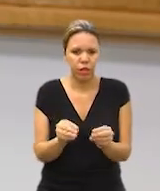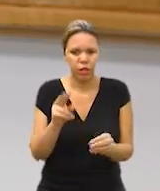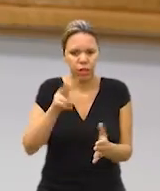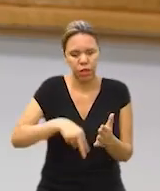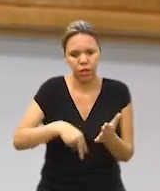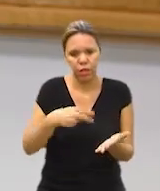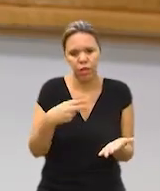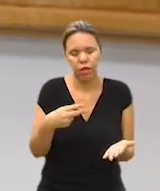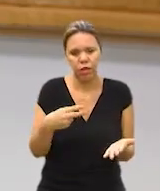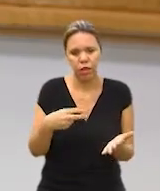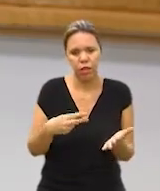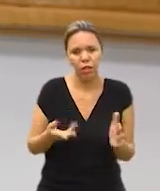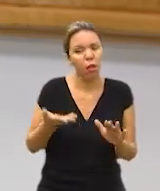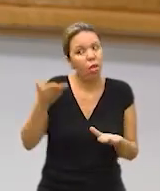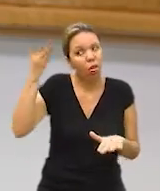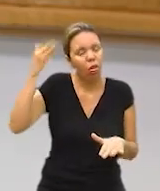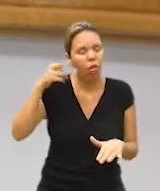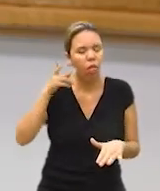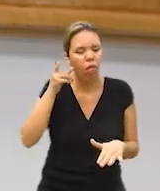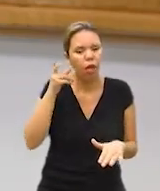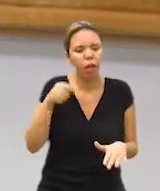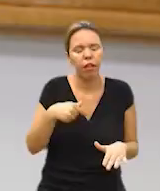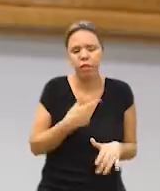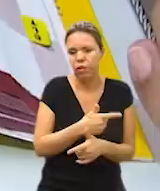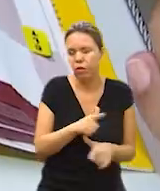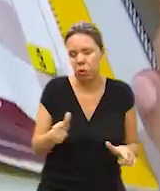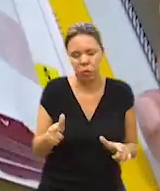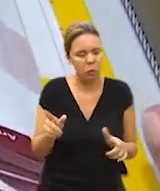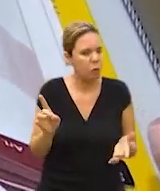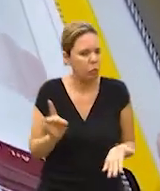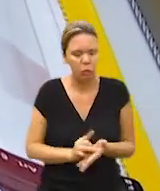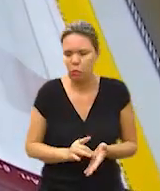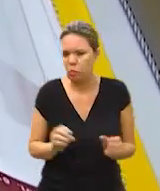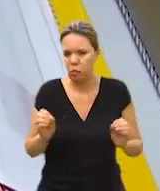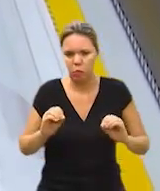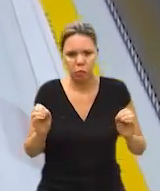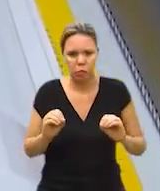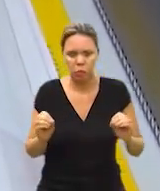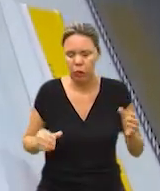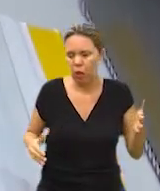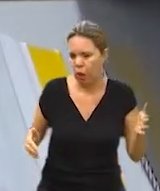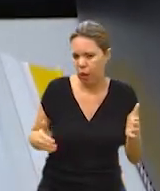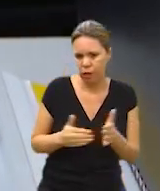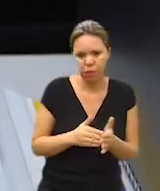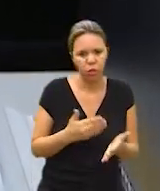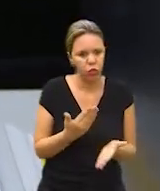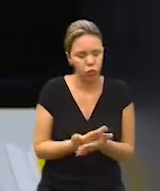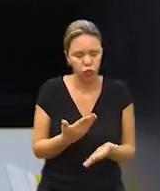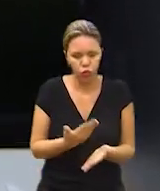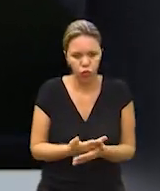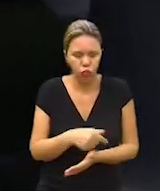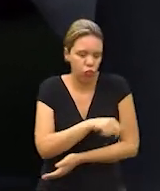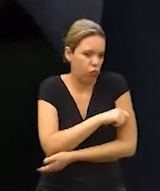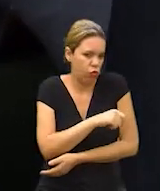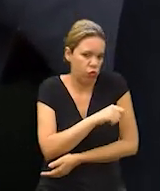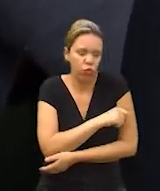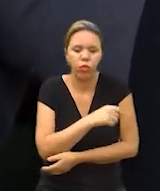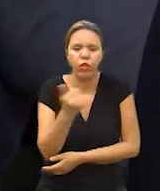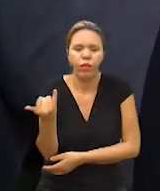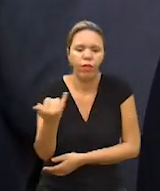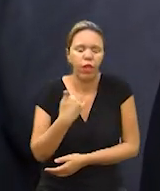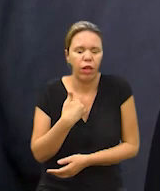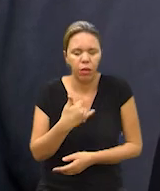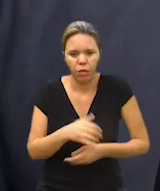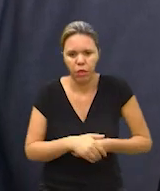lendo alto, mas não existe nem absolutamente nenhum impeditivo, né? Quando um aluno fala para mim